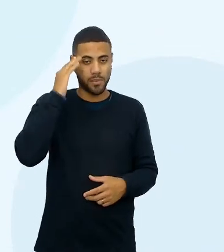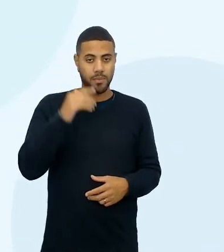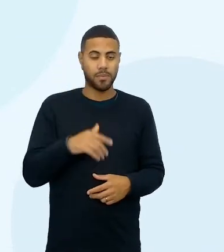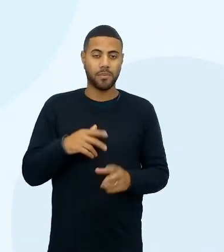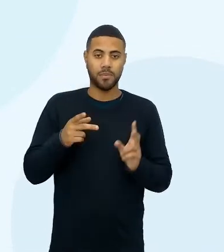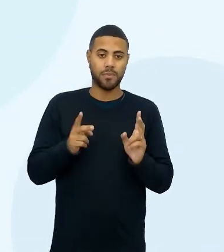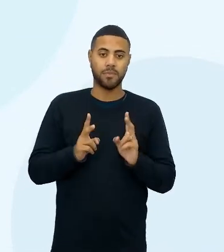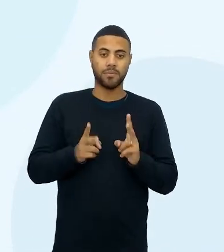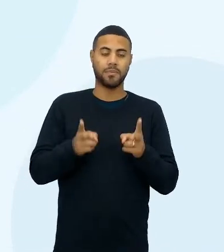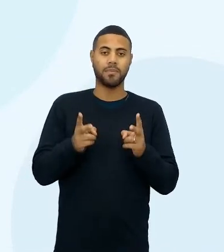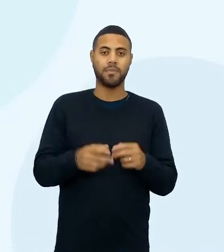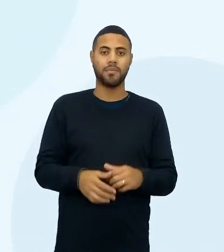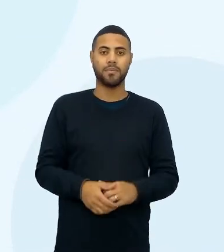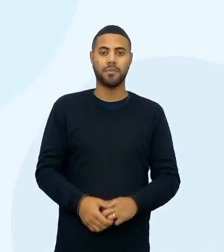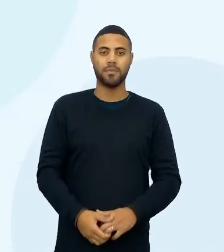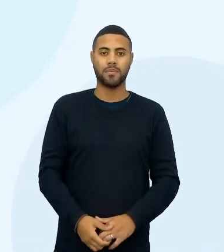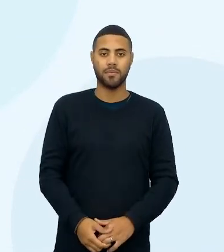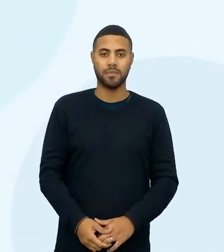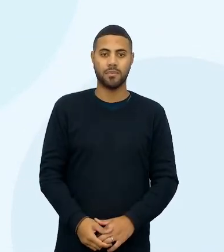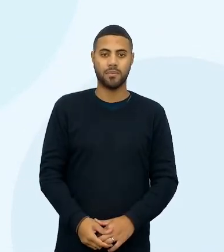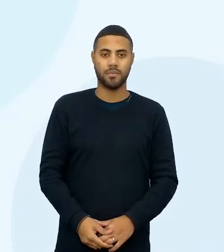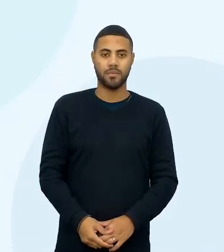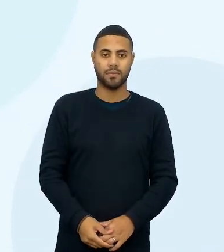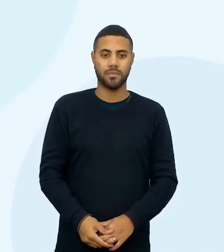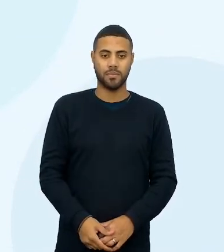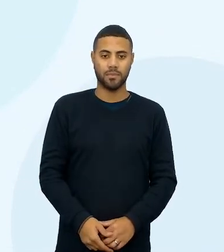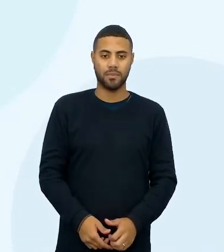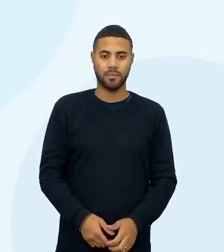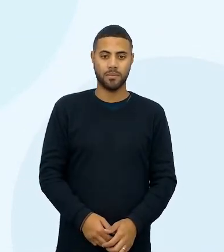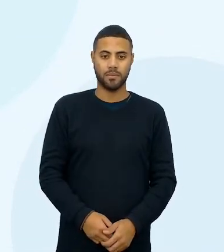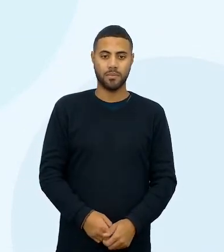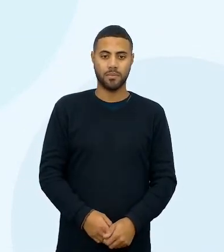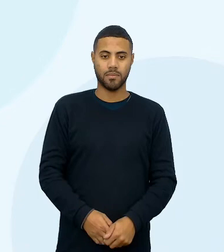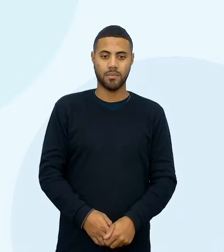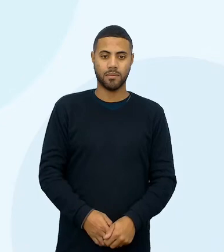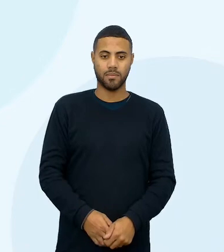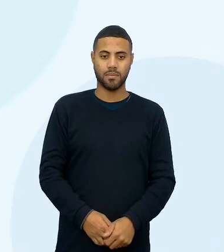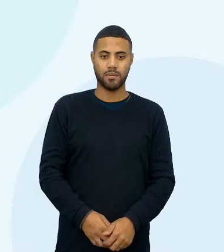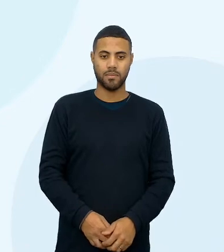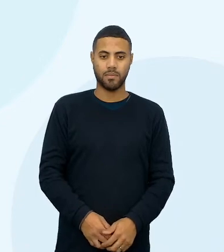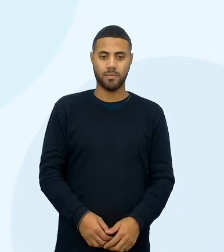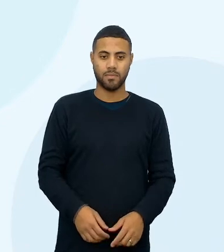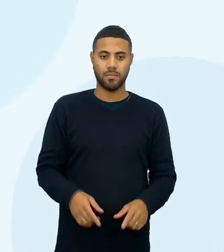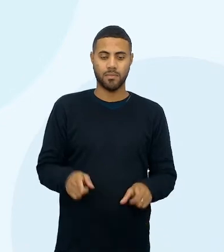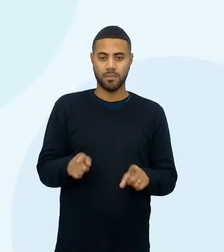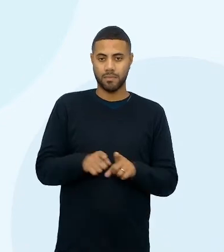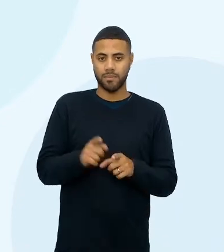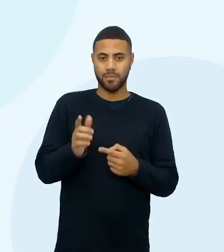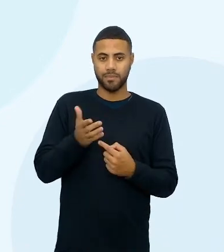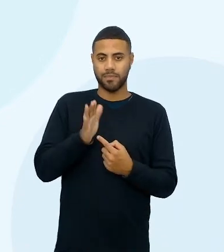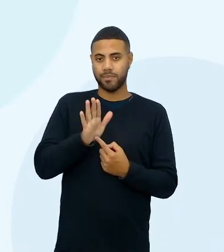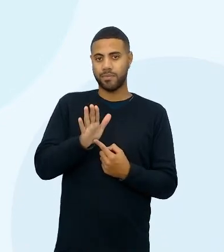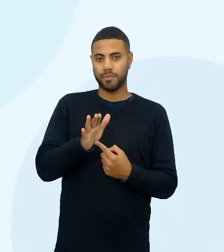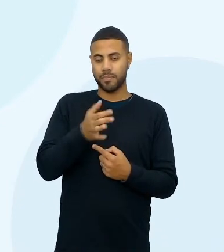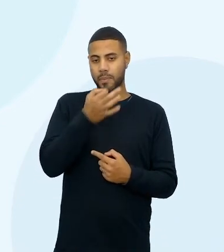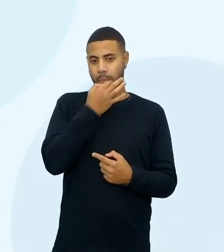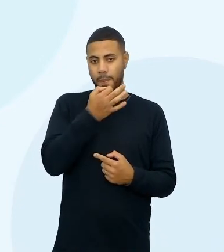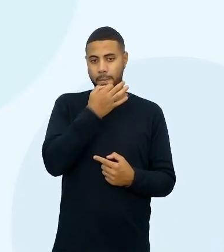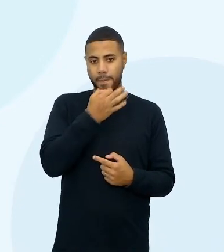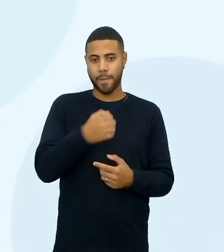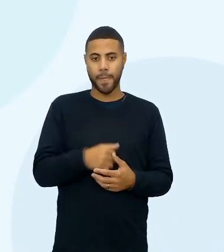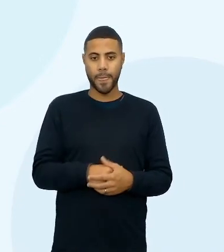Vamos continuar, prosseguir a nossa aula. Estamos comentando